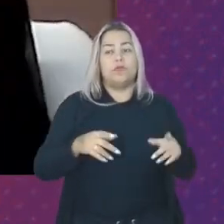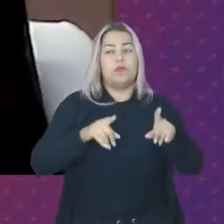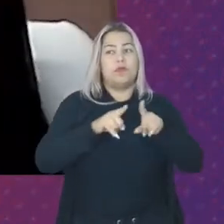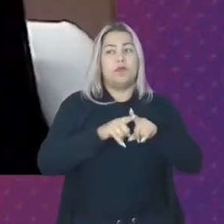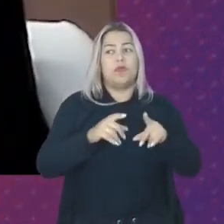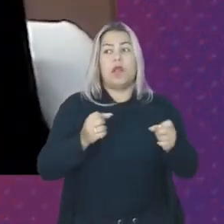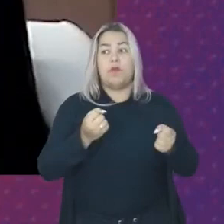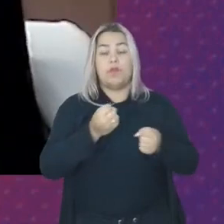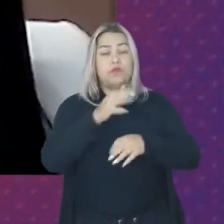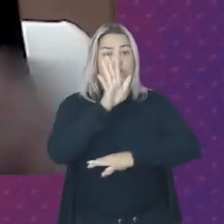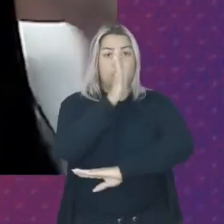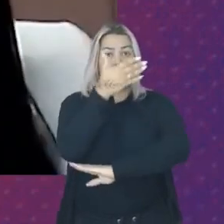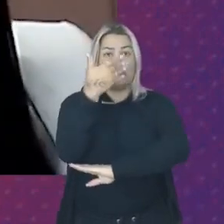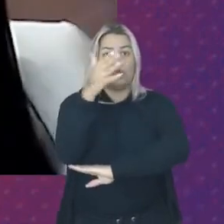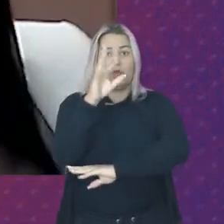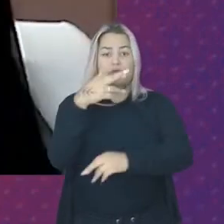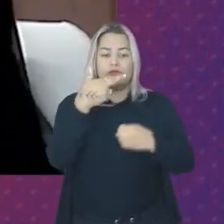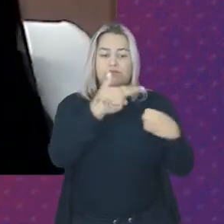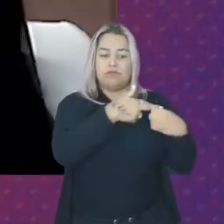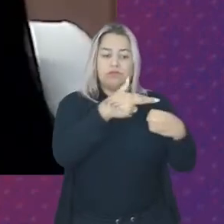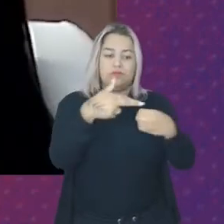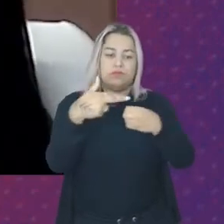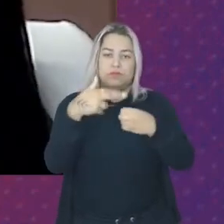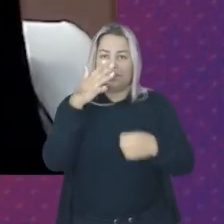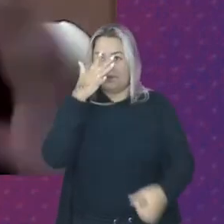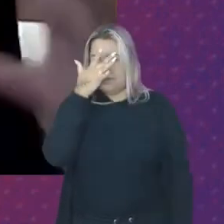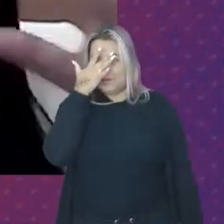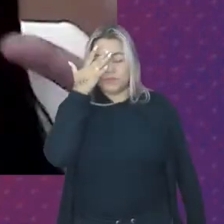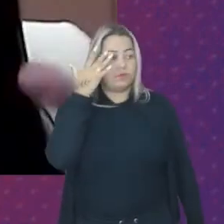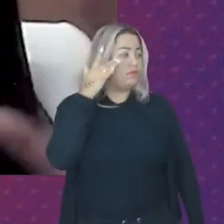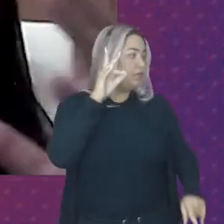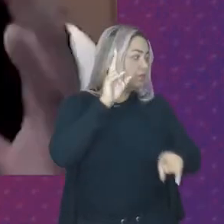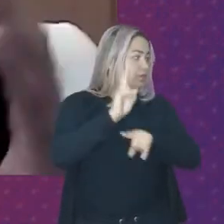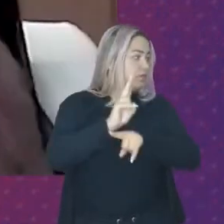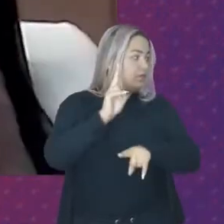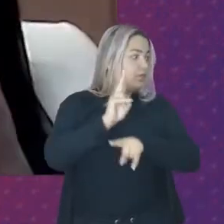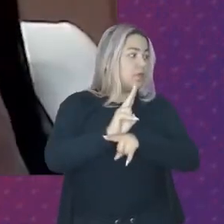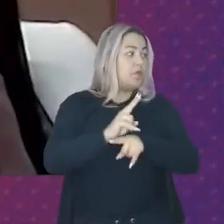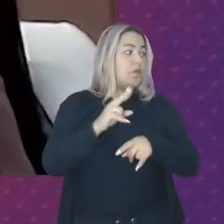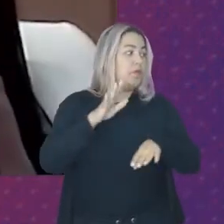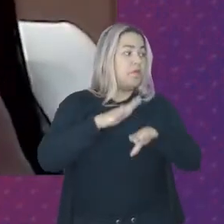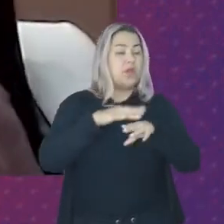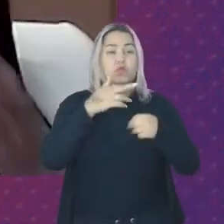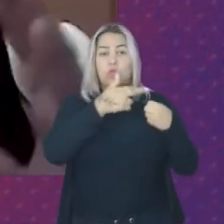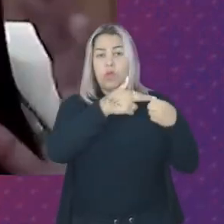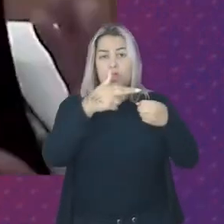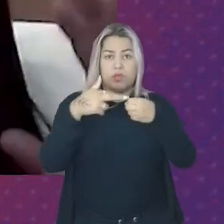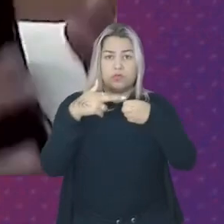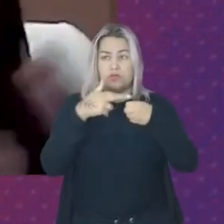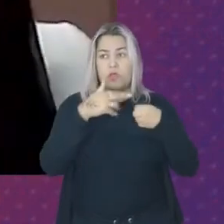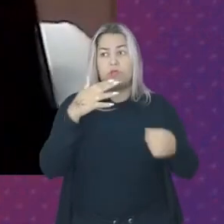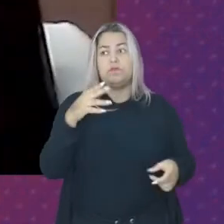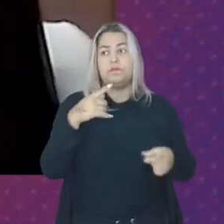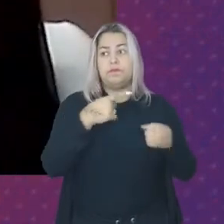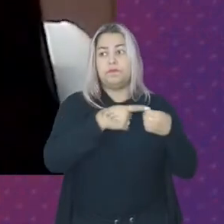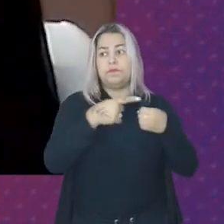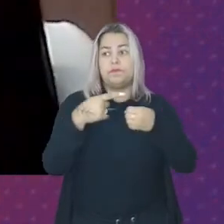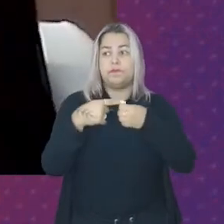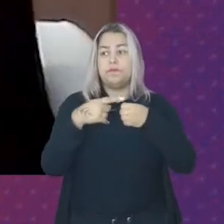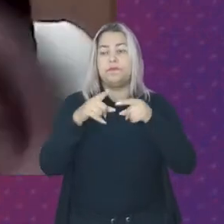a bandeira regional. É aquela pessoa que defende mais uma região da cidade e tudo que